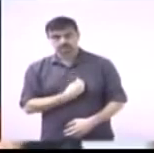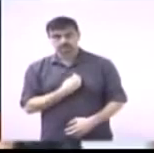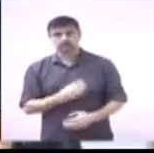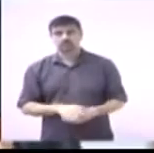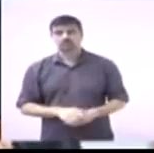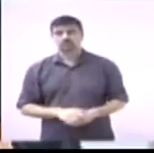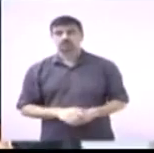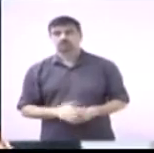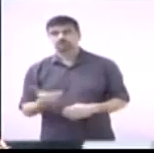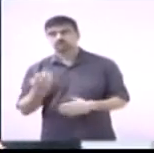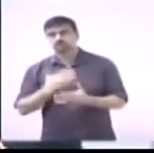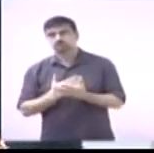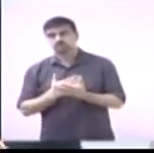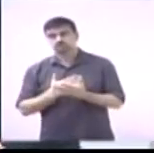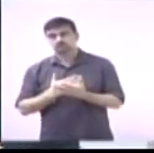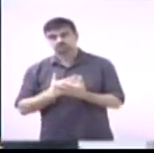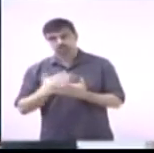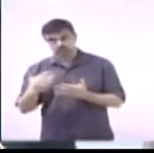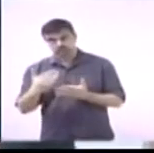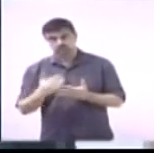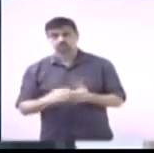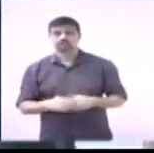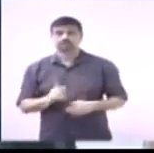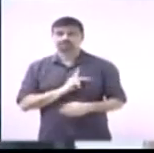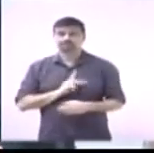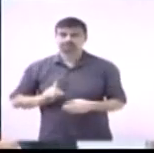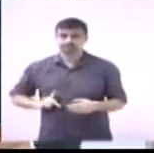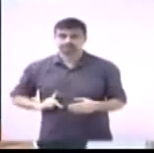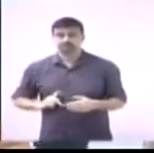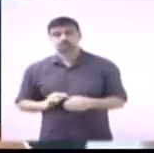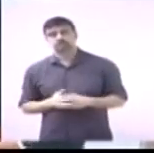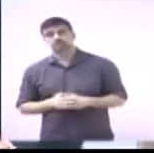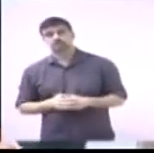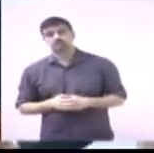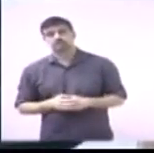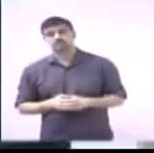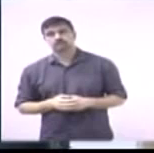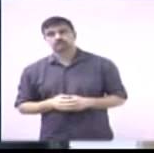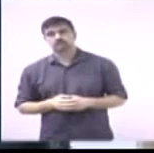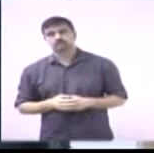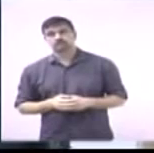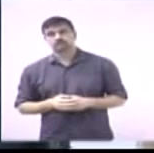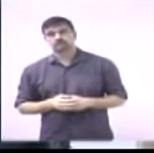Então vamos começar, senhor presidente, do início.